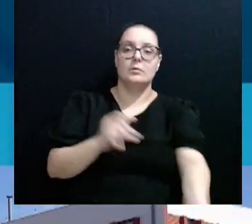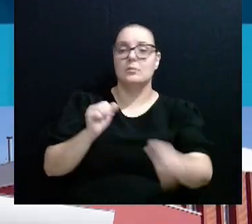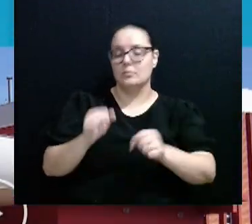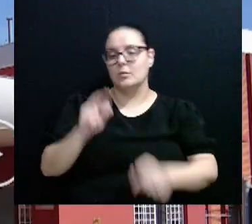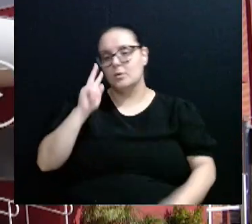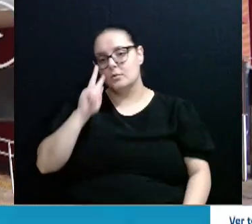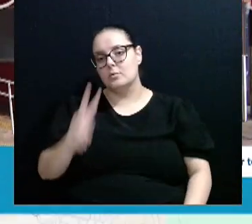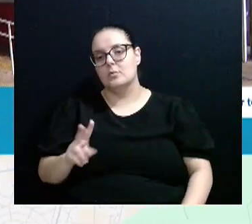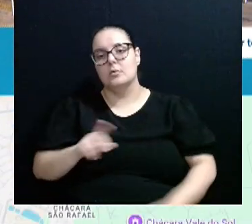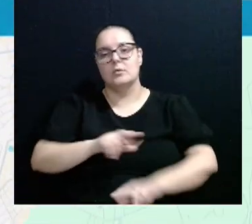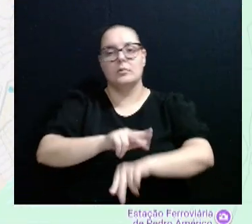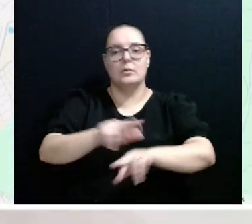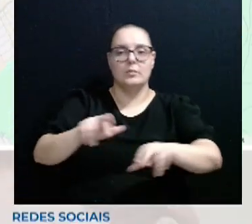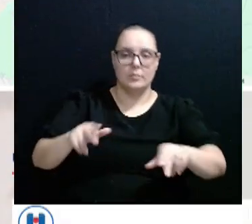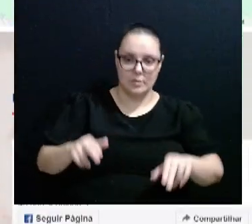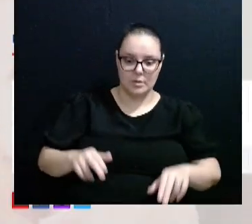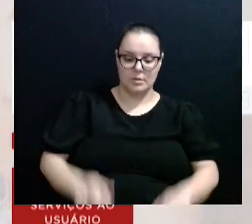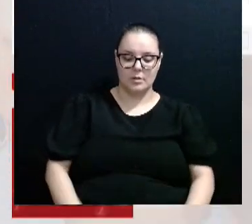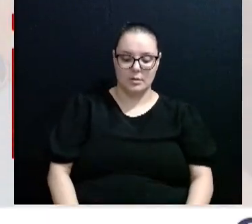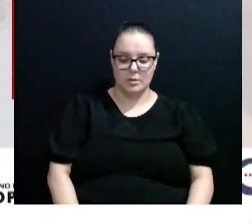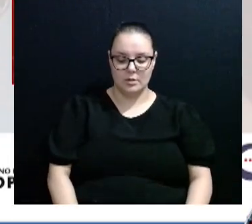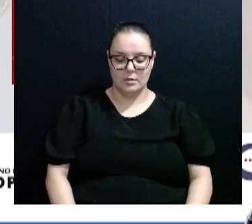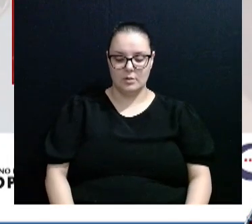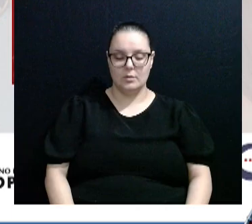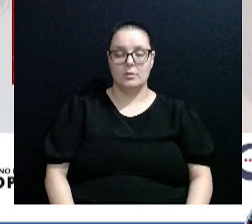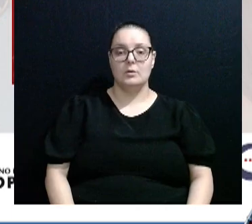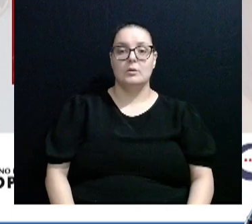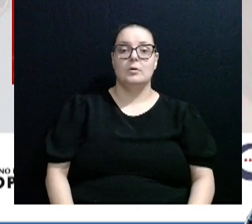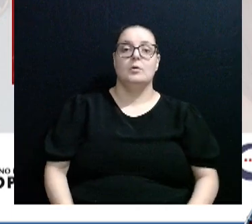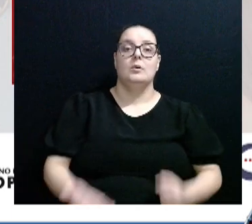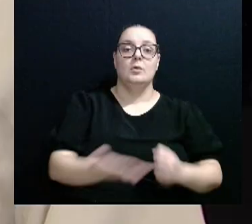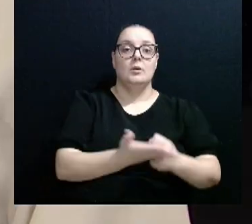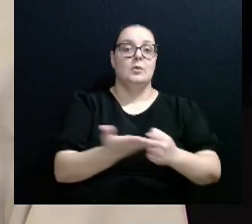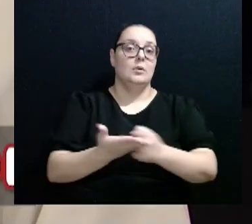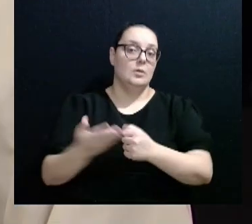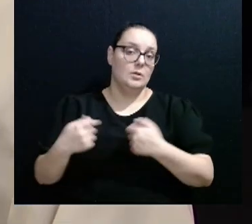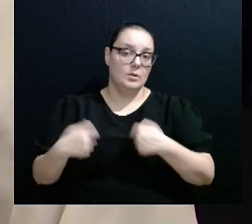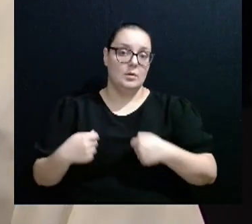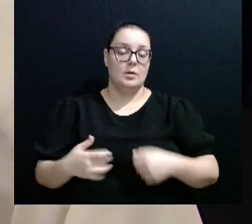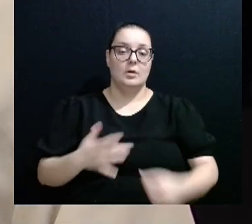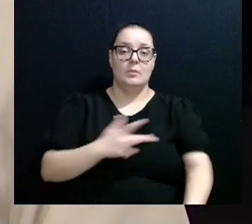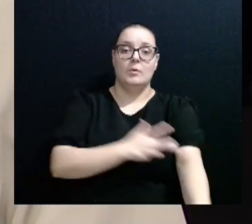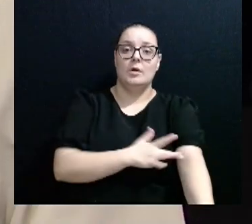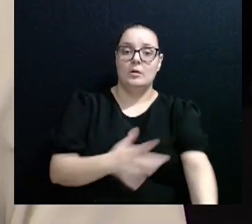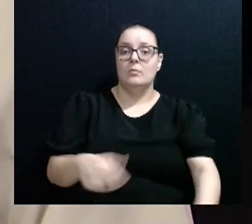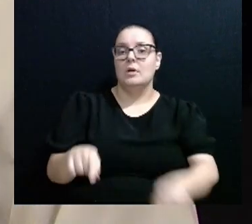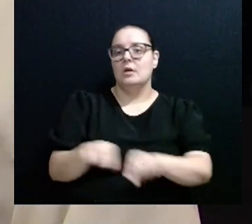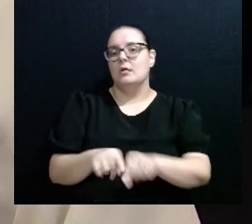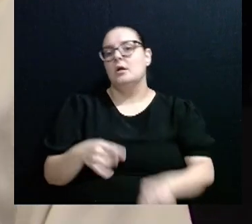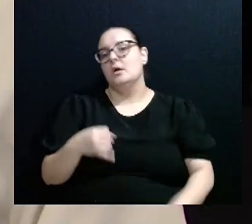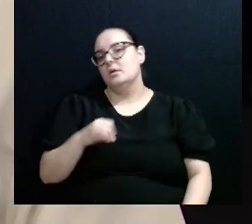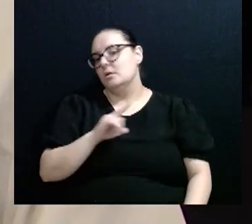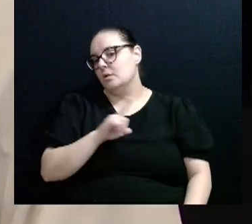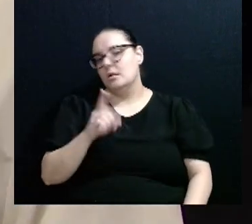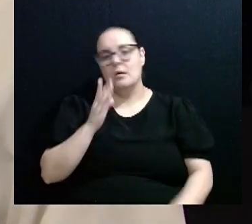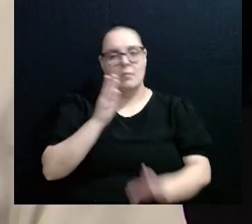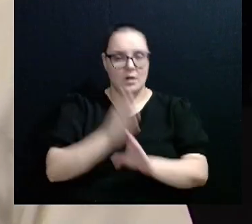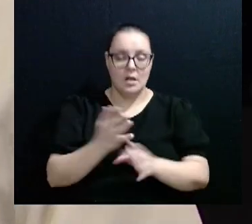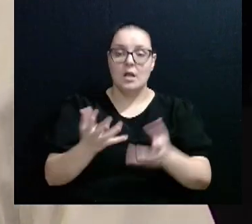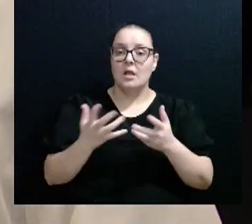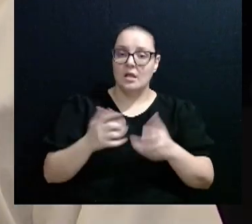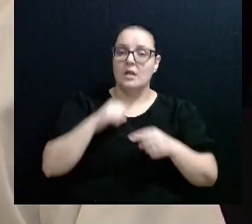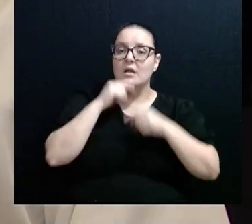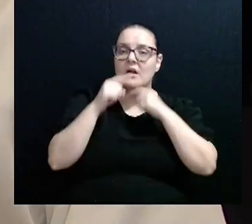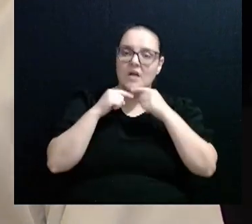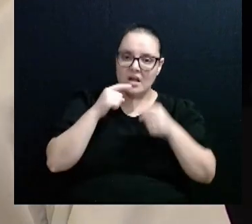várias situações com os intervalos necessários para a doação. Mas também, caso não encontre e queira tirar alguma dúvida muito